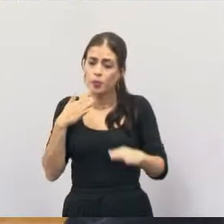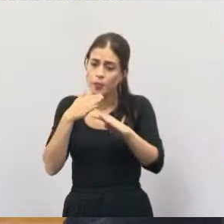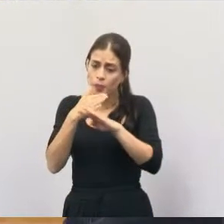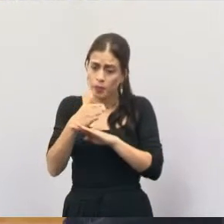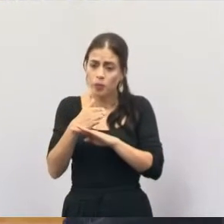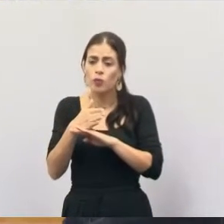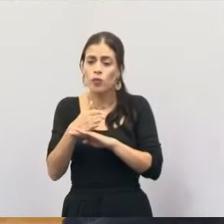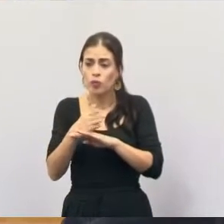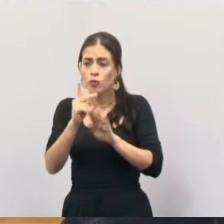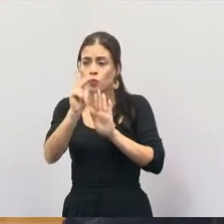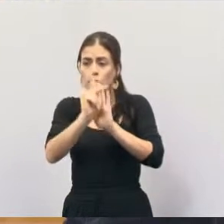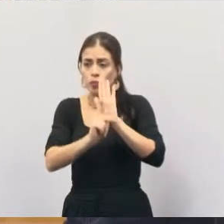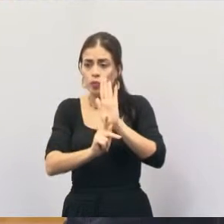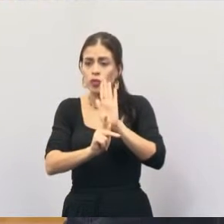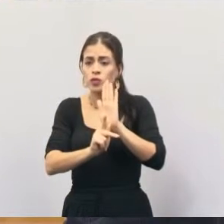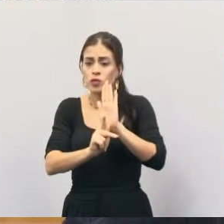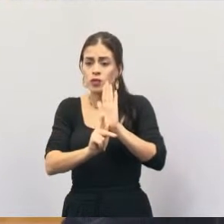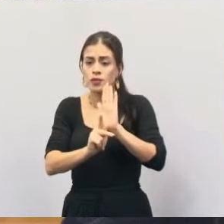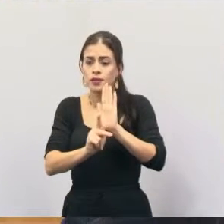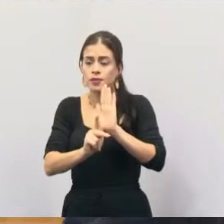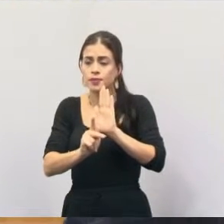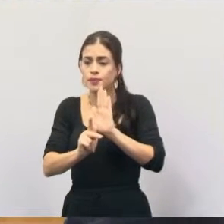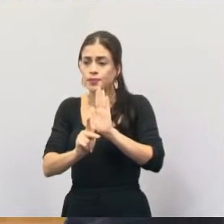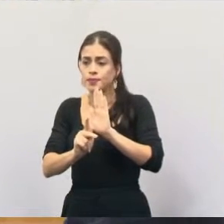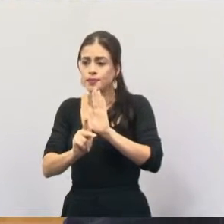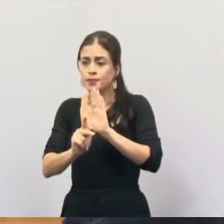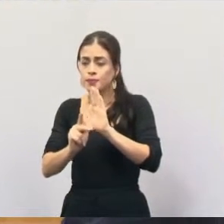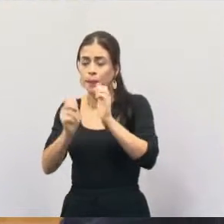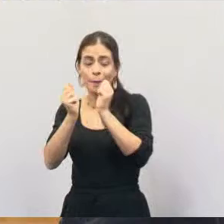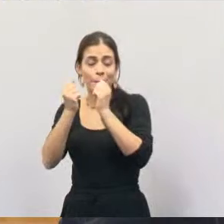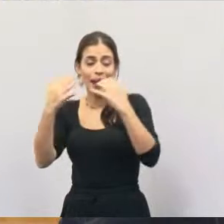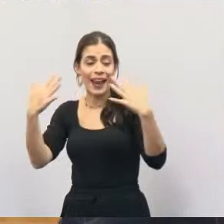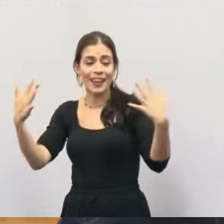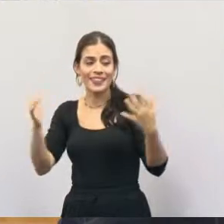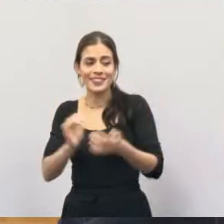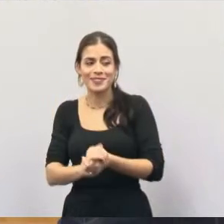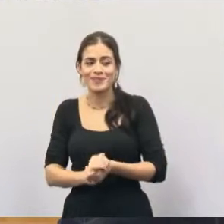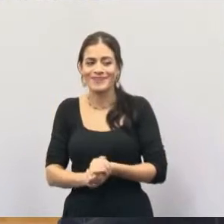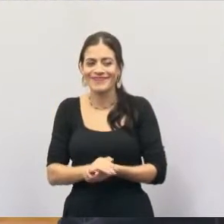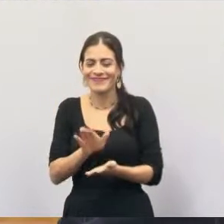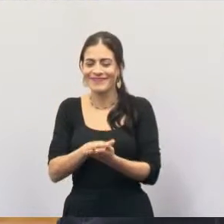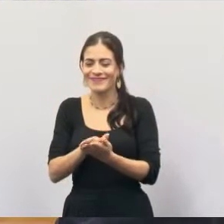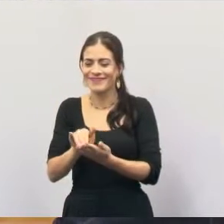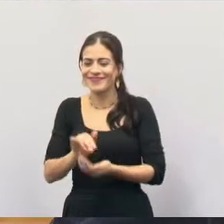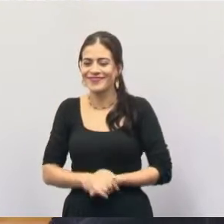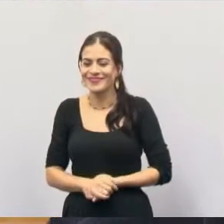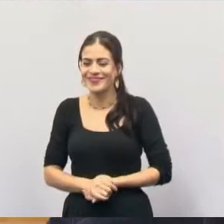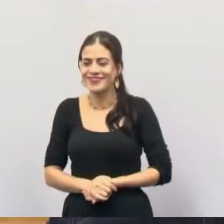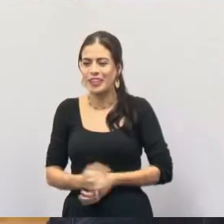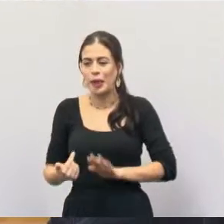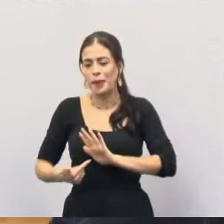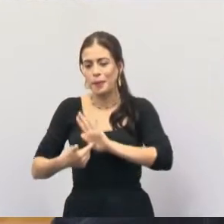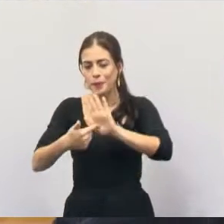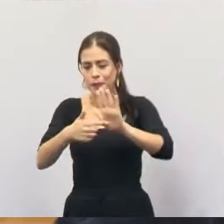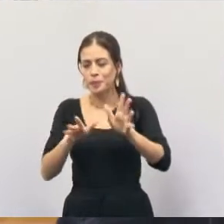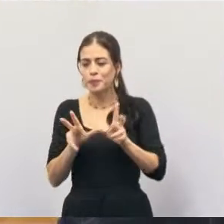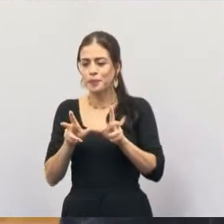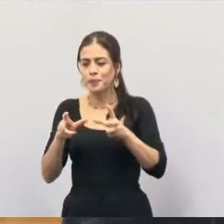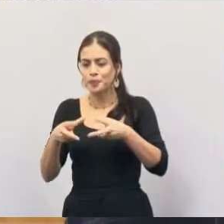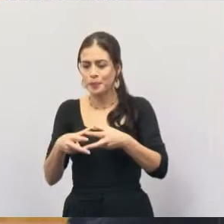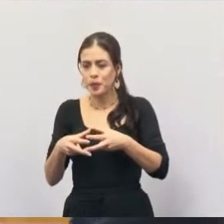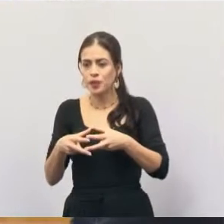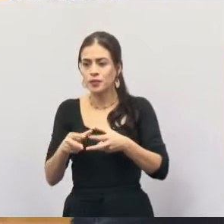projeto, que irá abrilhantar ainda mais a nossa cidade, apresentando a toda a cidade, por meio da Câmara Municipal,